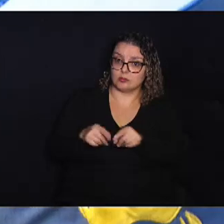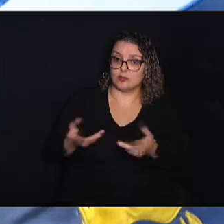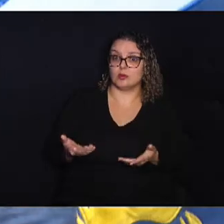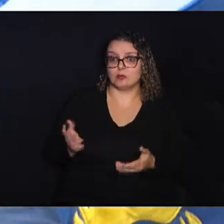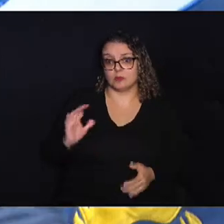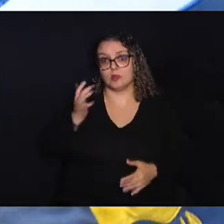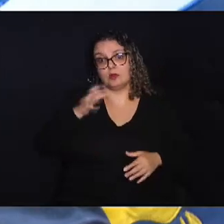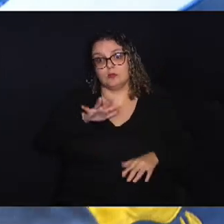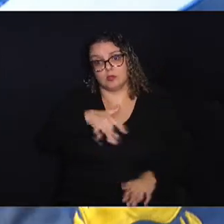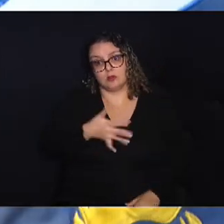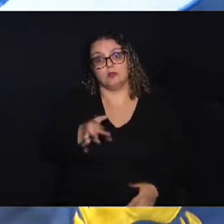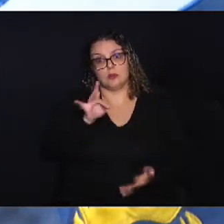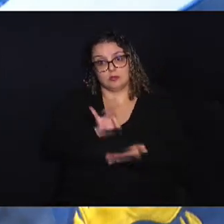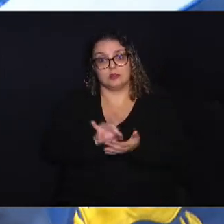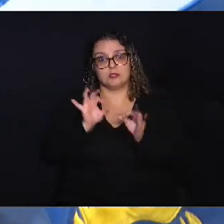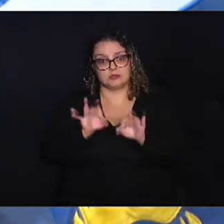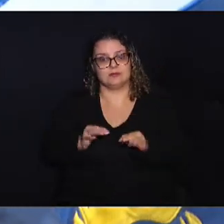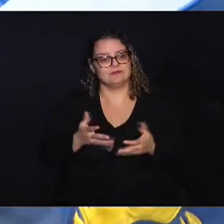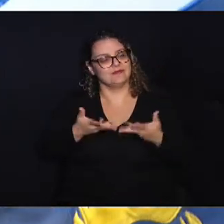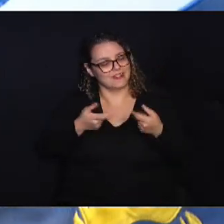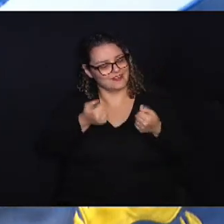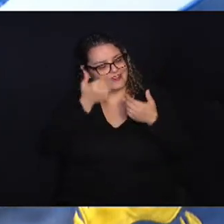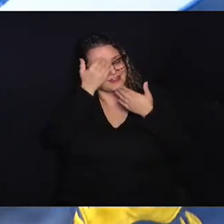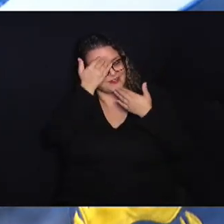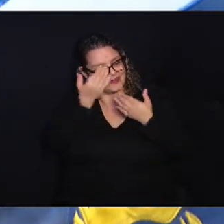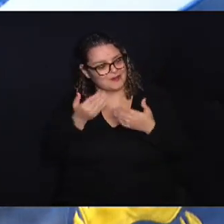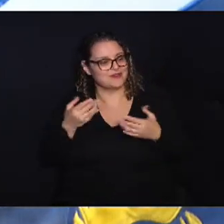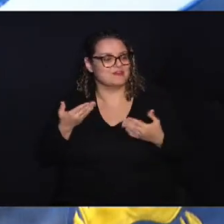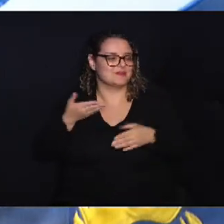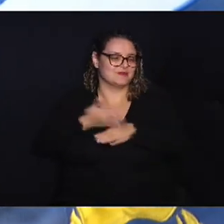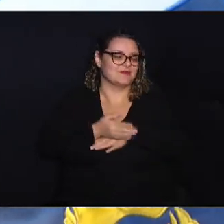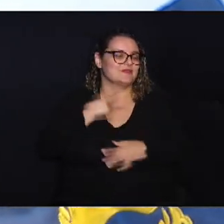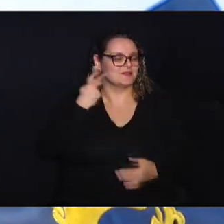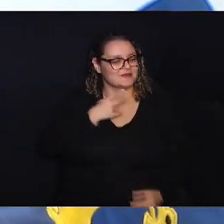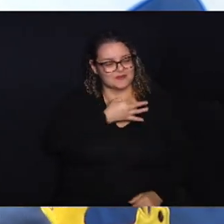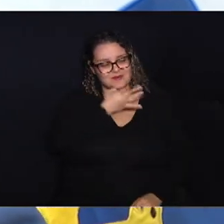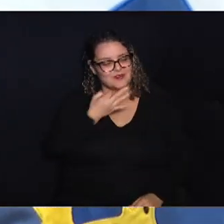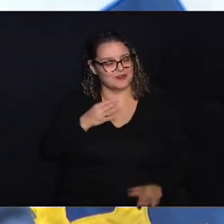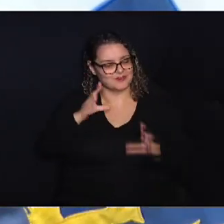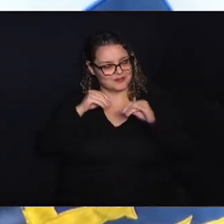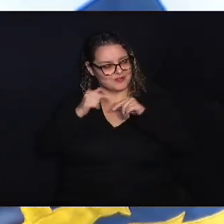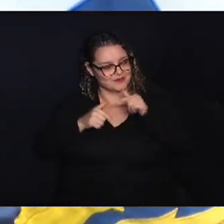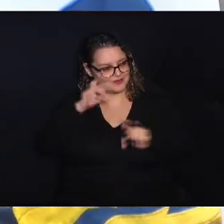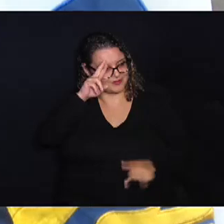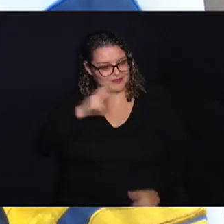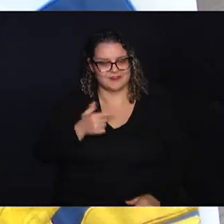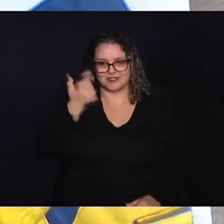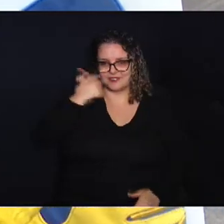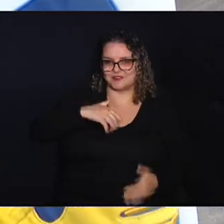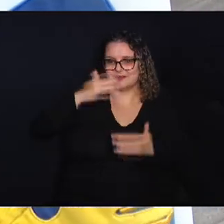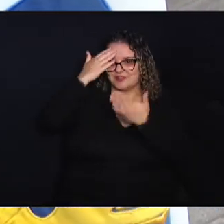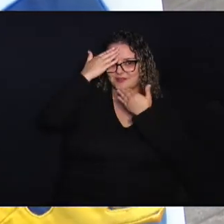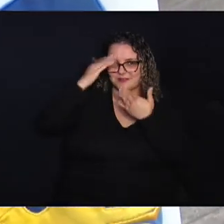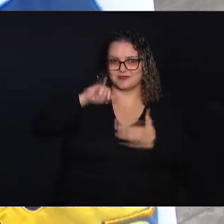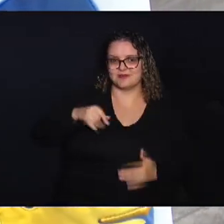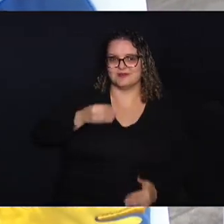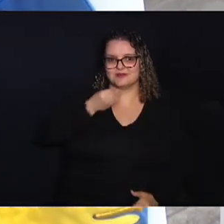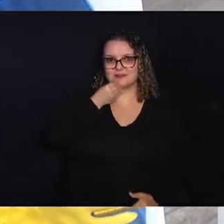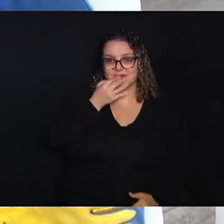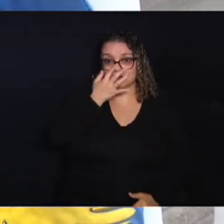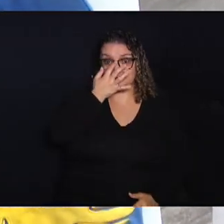o cronograma certinho. Maravilha. Muito obrigada pela sua participação. Vereador, uma ótima noite de trabalho para o senhor. Eu que agradeço a